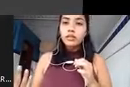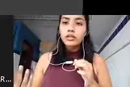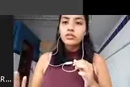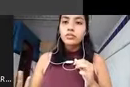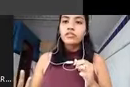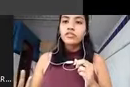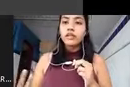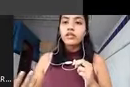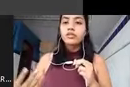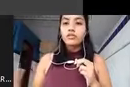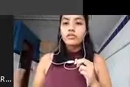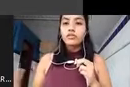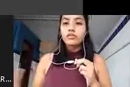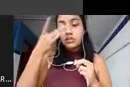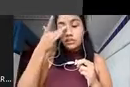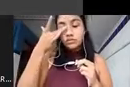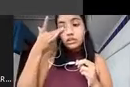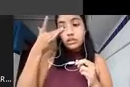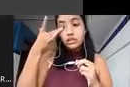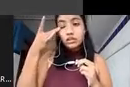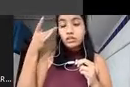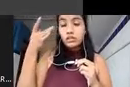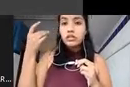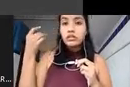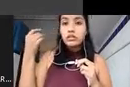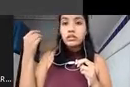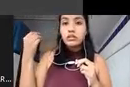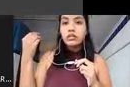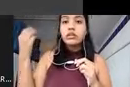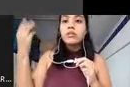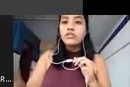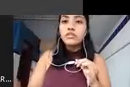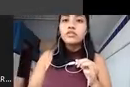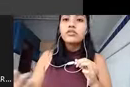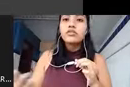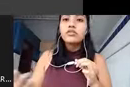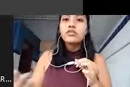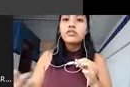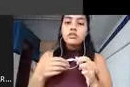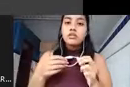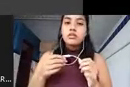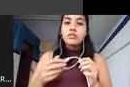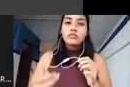piloto pela Caixa Econômica Federal, que foi um dos financiadores, né? E ele é bem visto